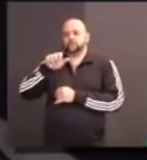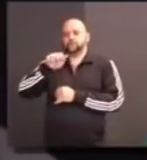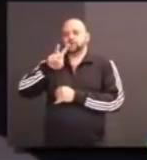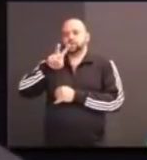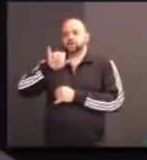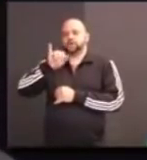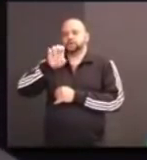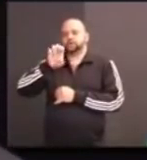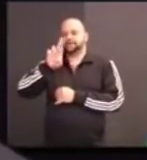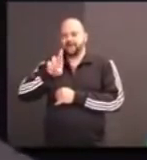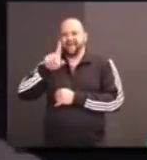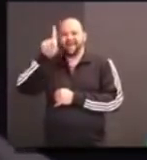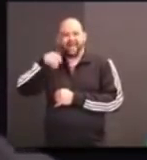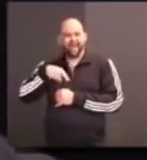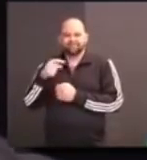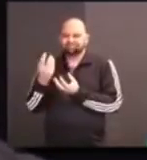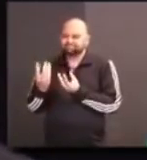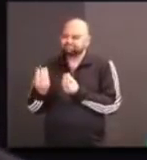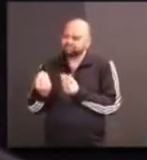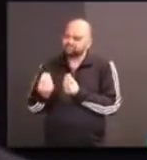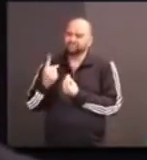muito difícil.